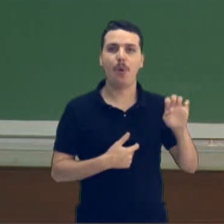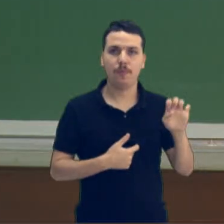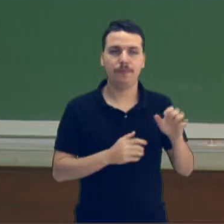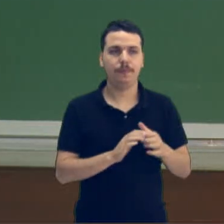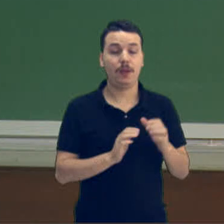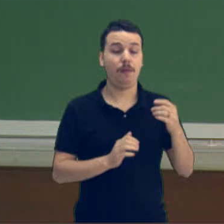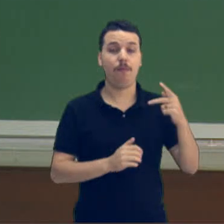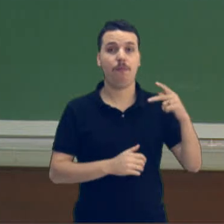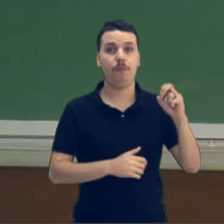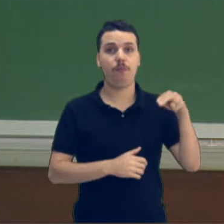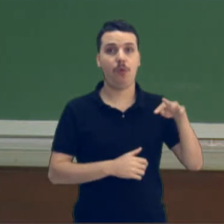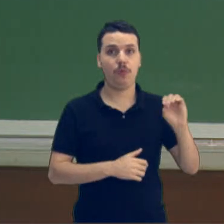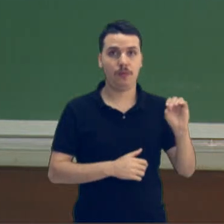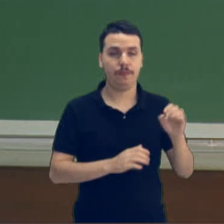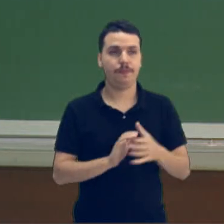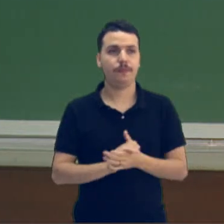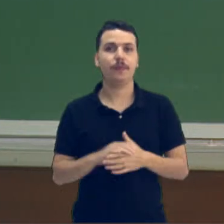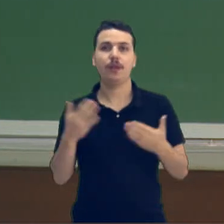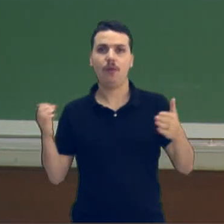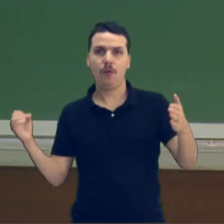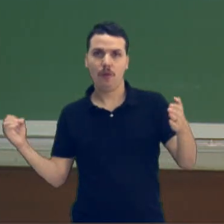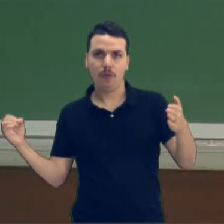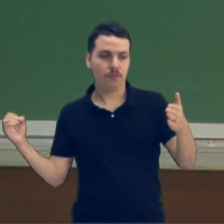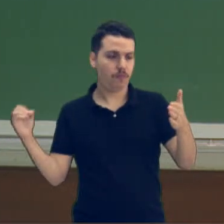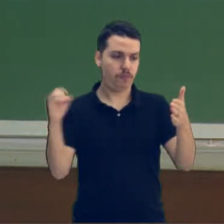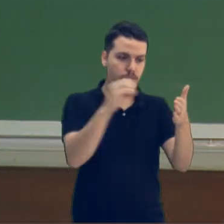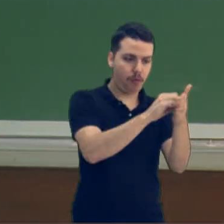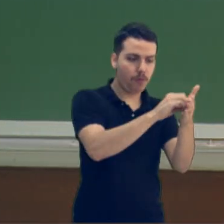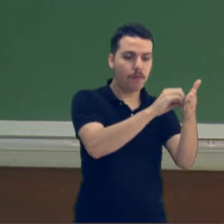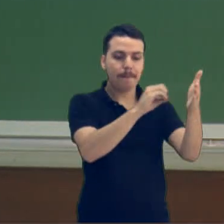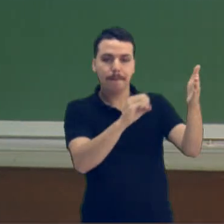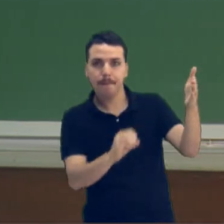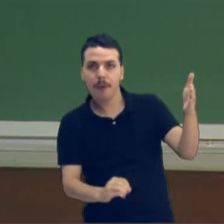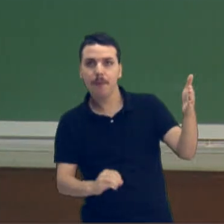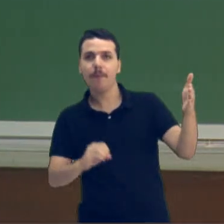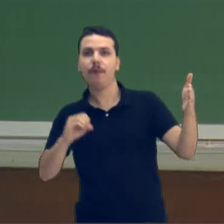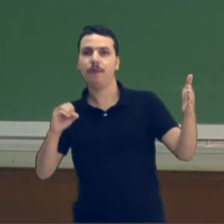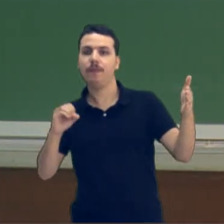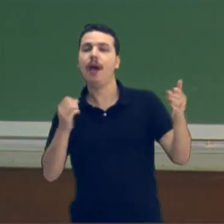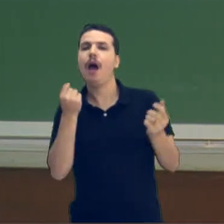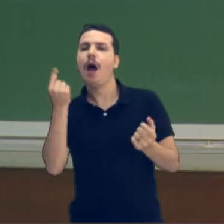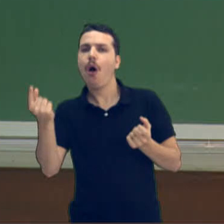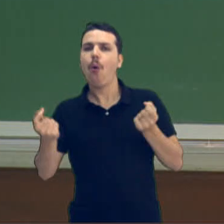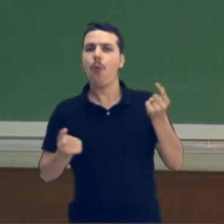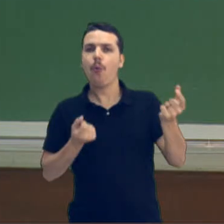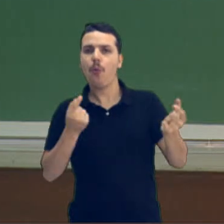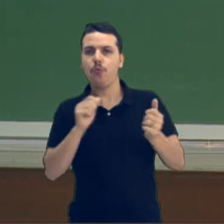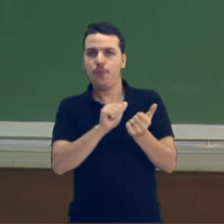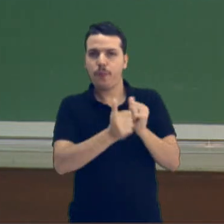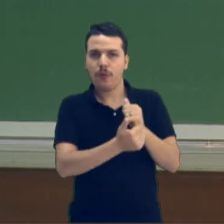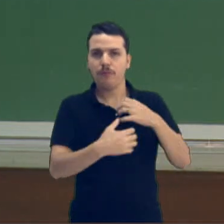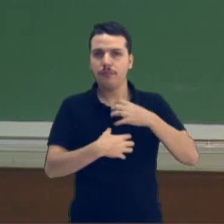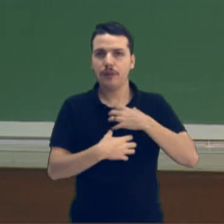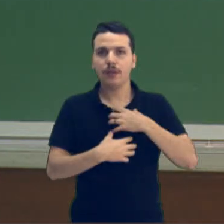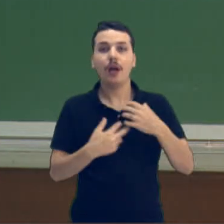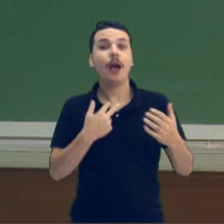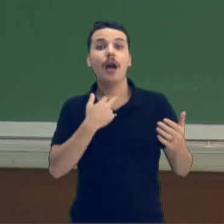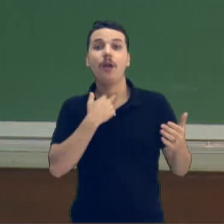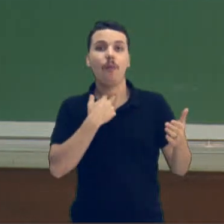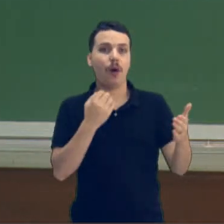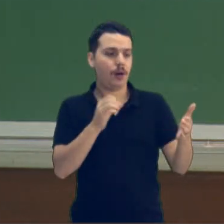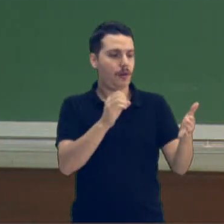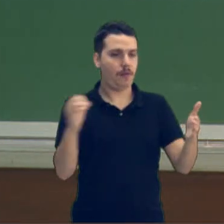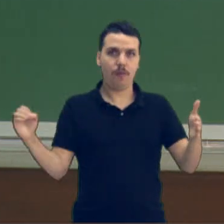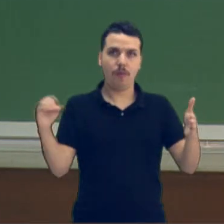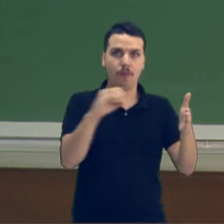bola vai e ela quica, né? E volta. Então, em algumas modalidades não pode haver o segundo